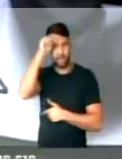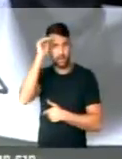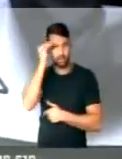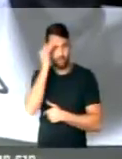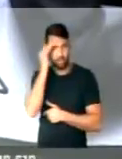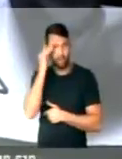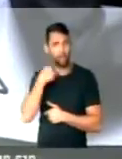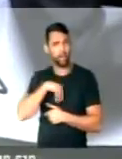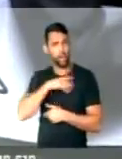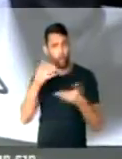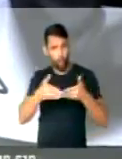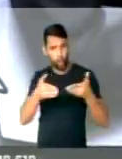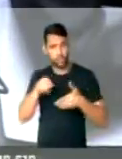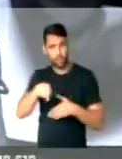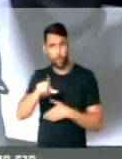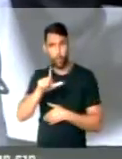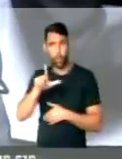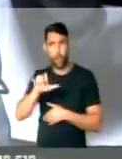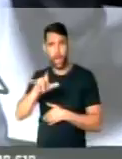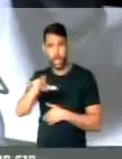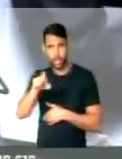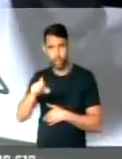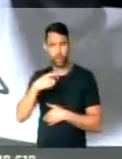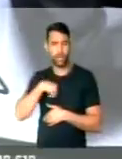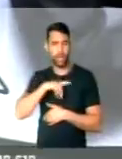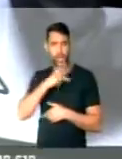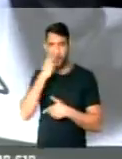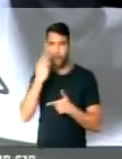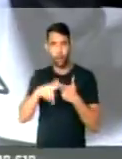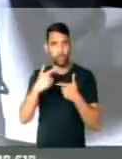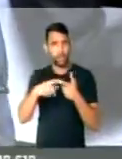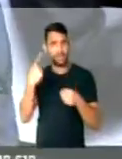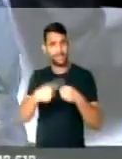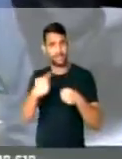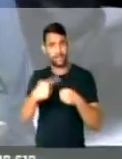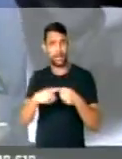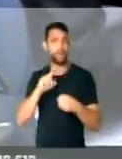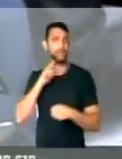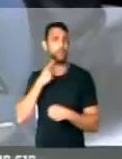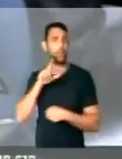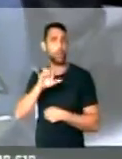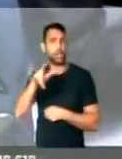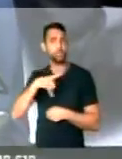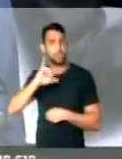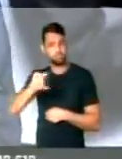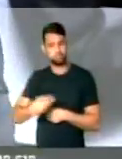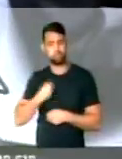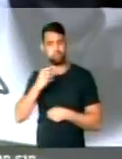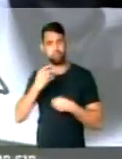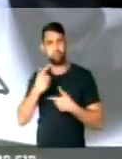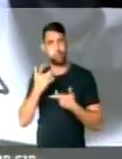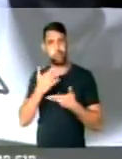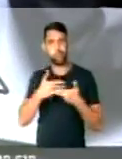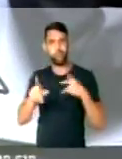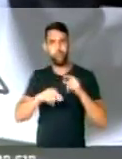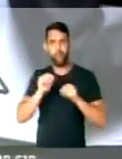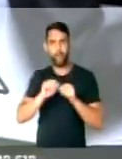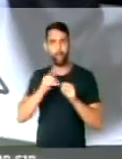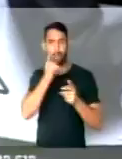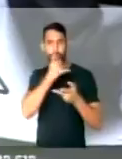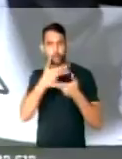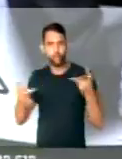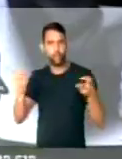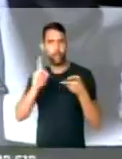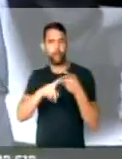entender que hoje o lixo é o grande filão das cidades. O lixo pode ser aproveitado com energia, uma série